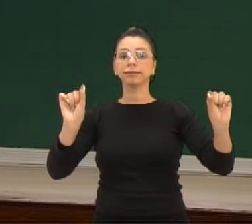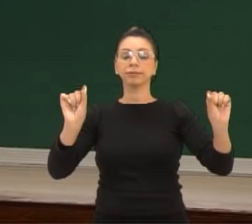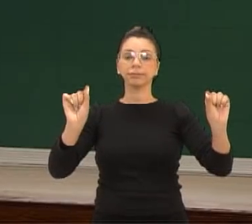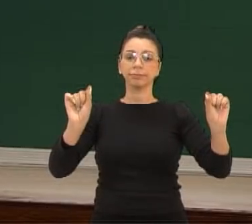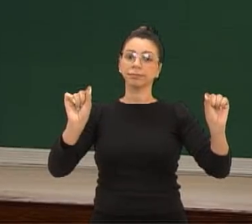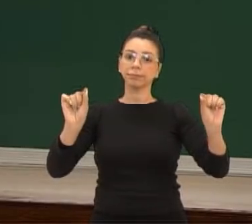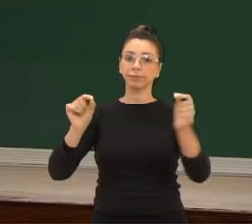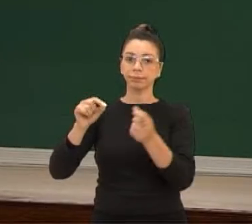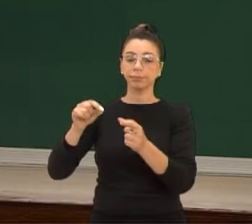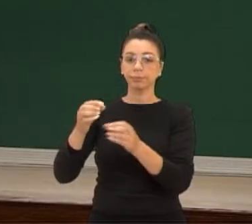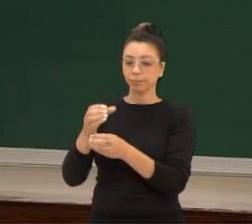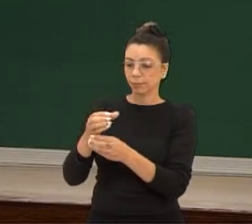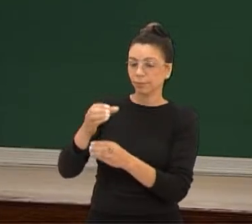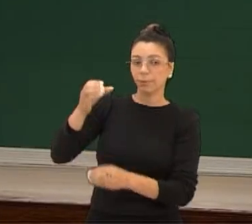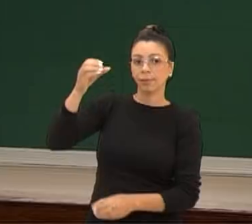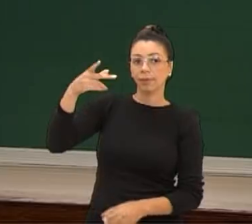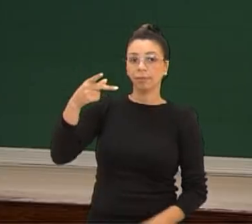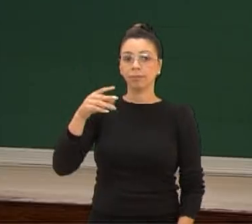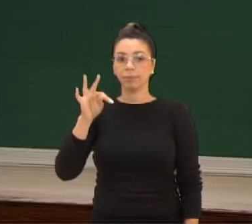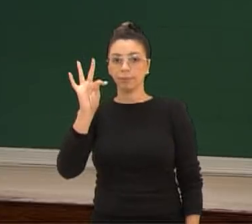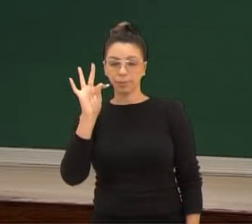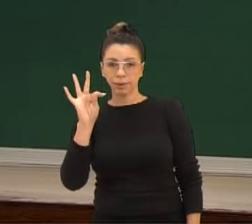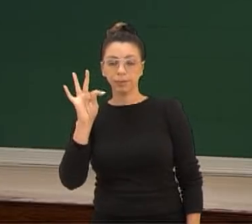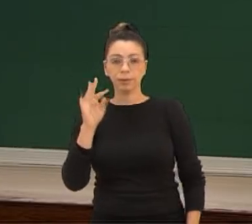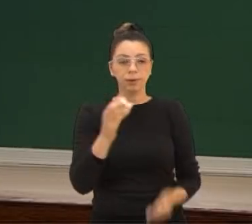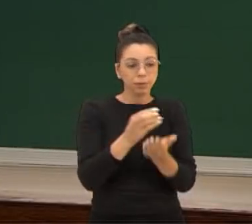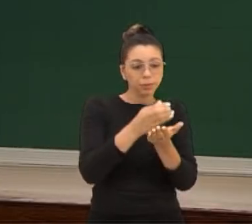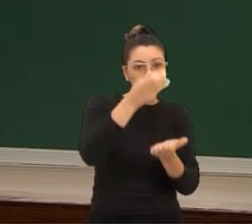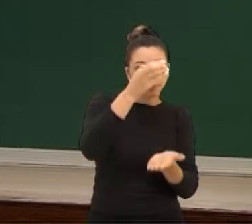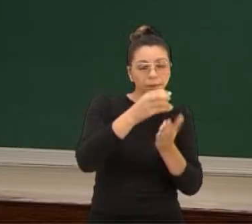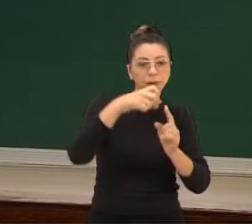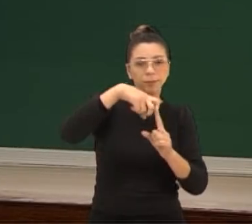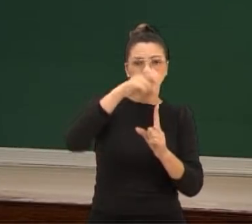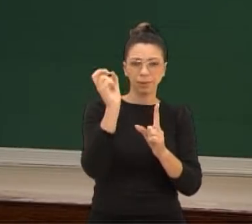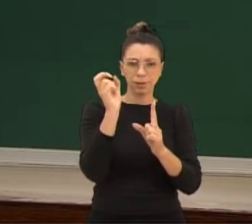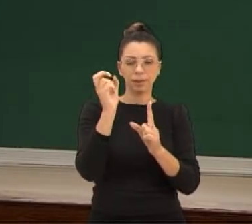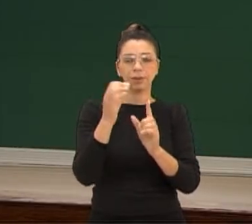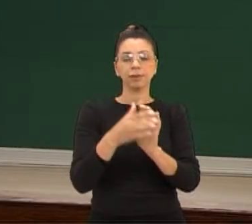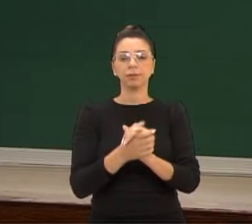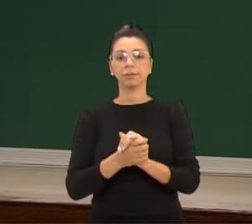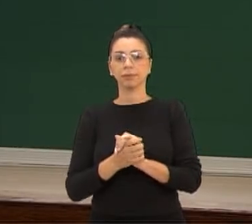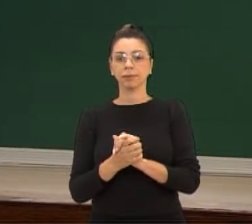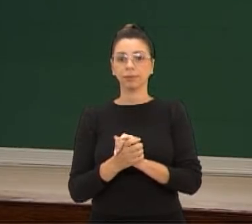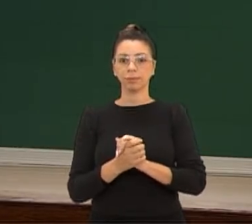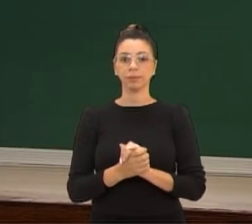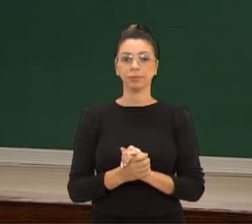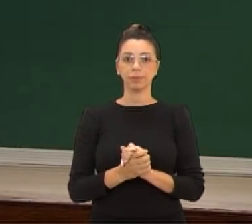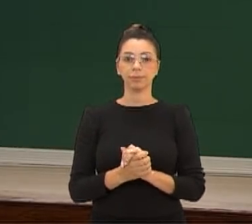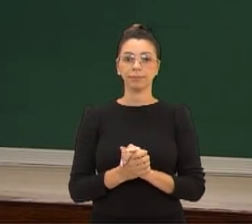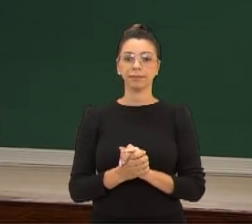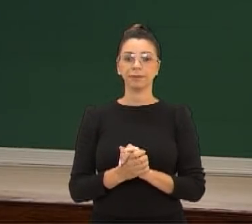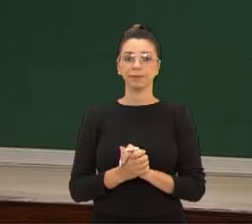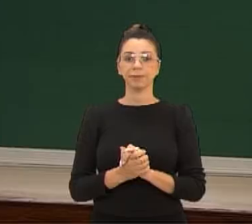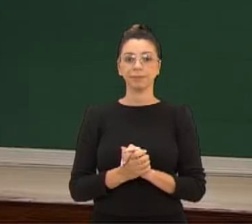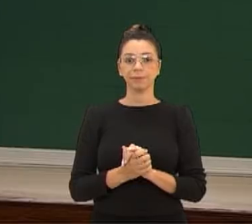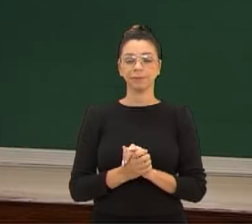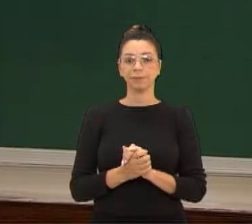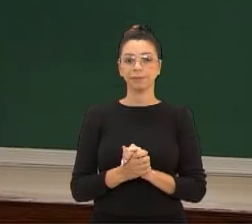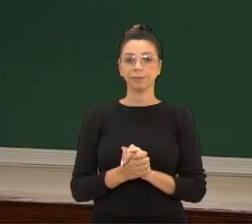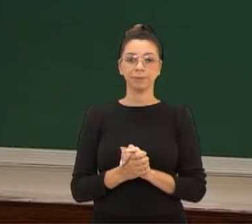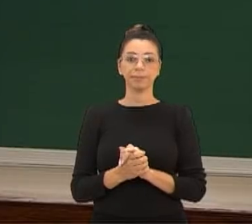a garrafinha PET, a latinha de Coca-Cola, de refrigerante, qualquer refrigerante,